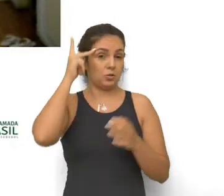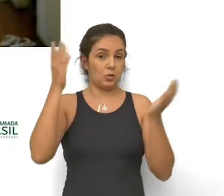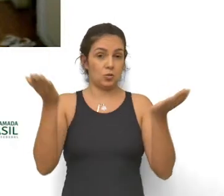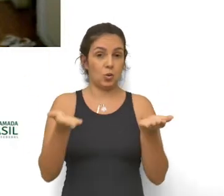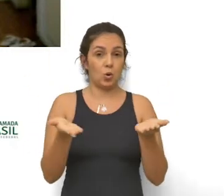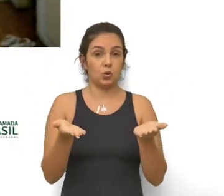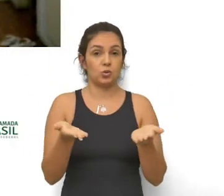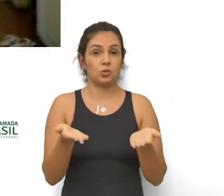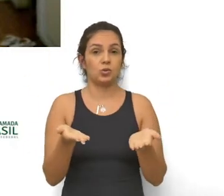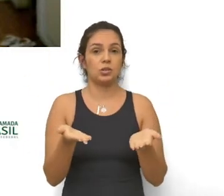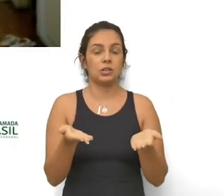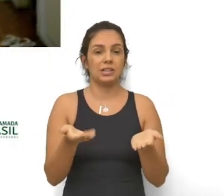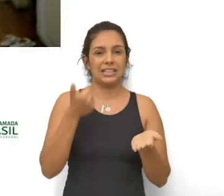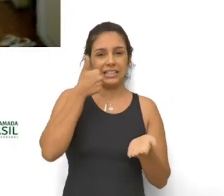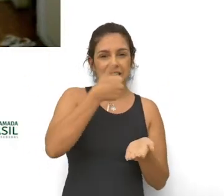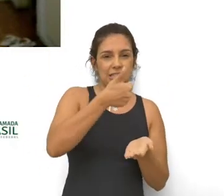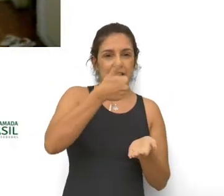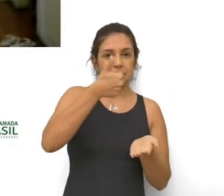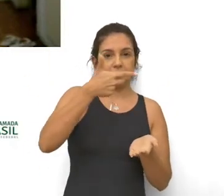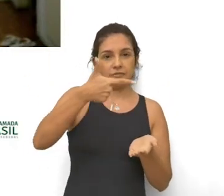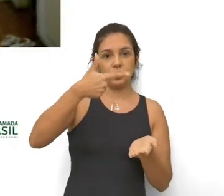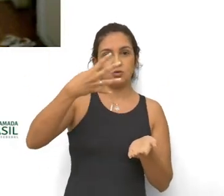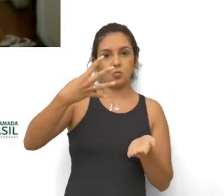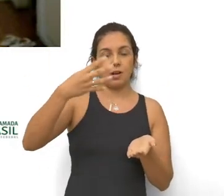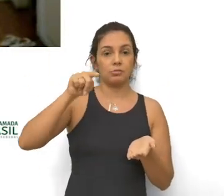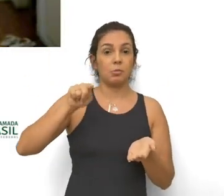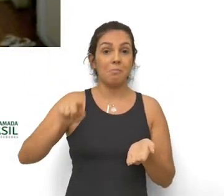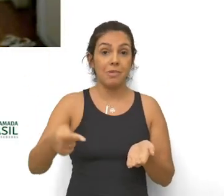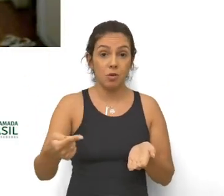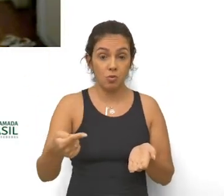Hoje são